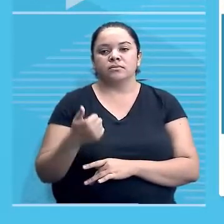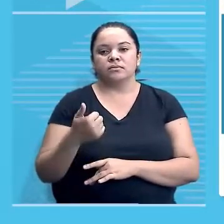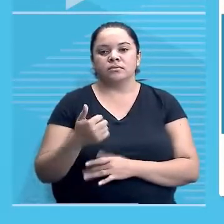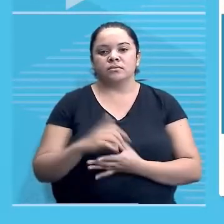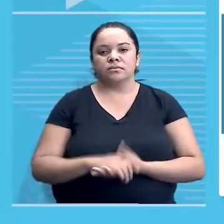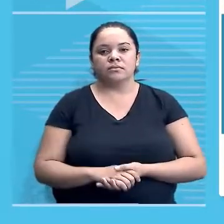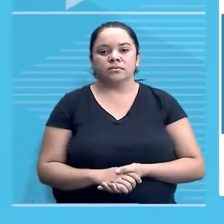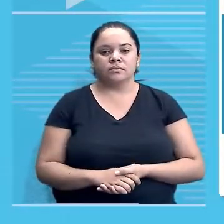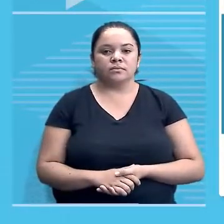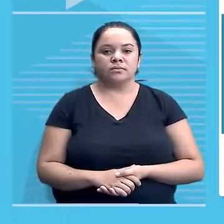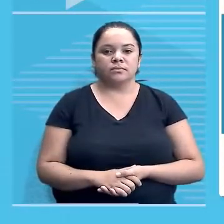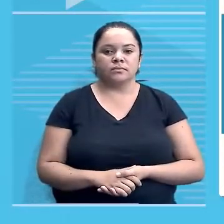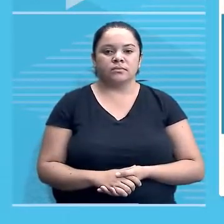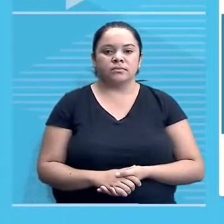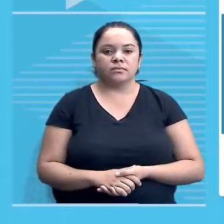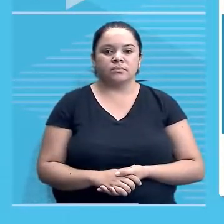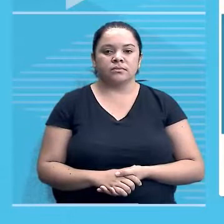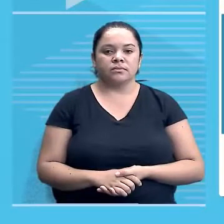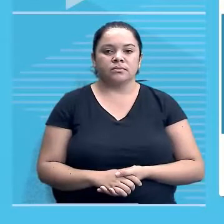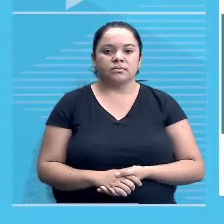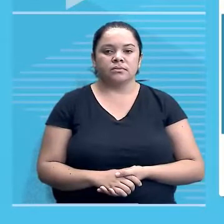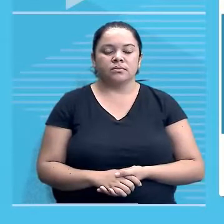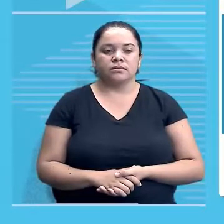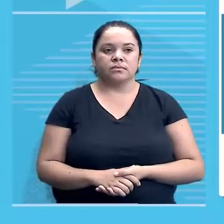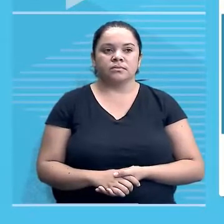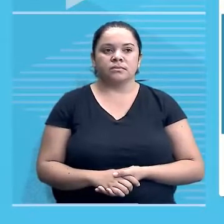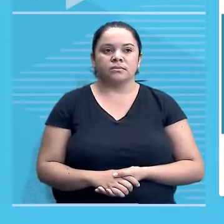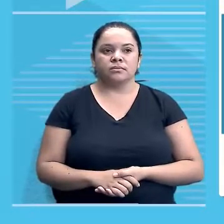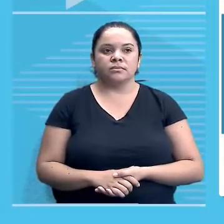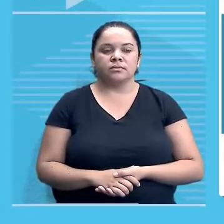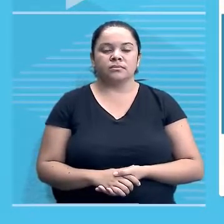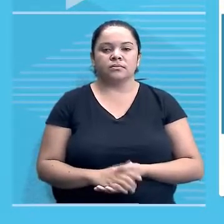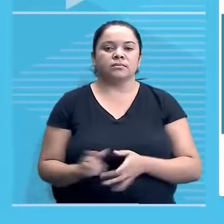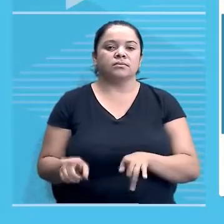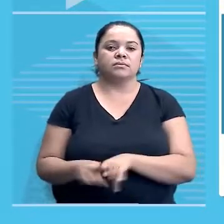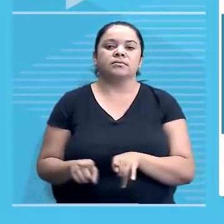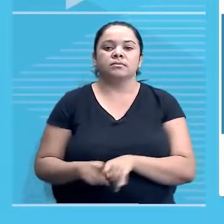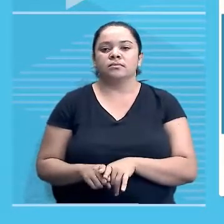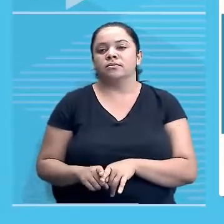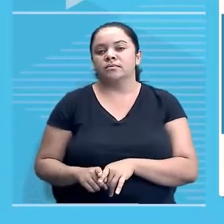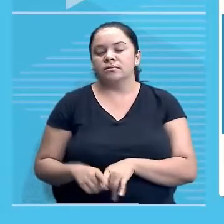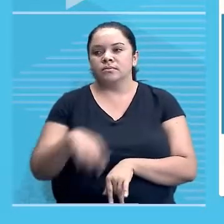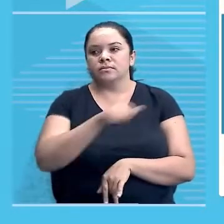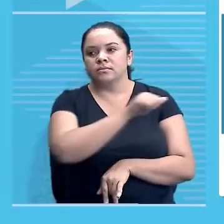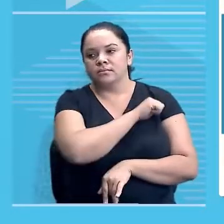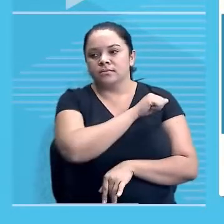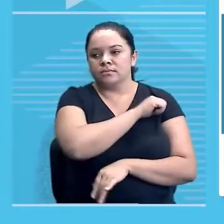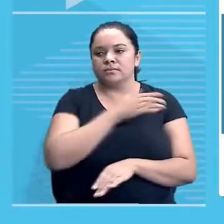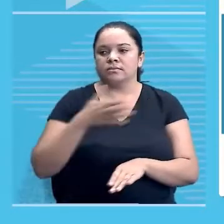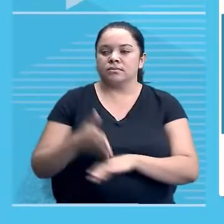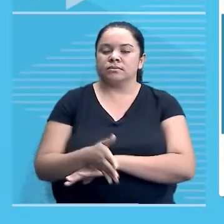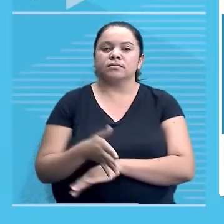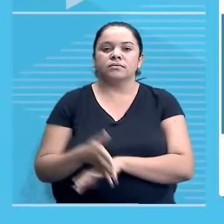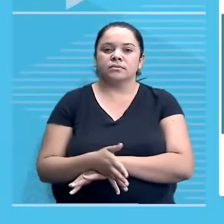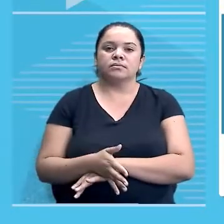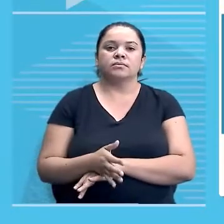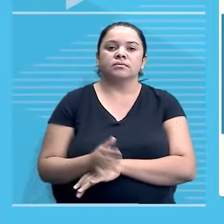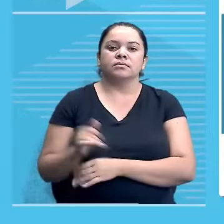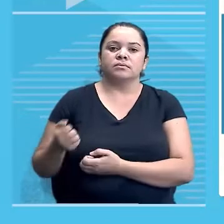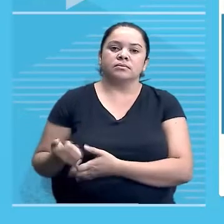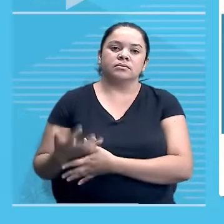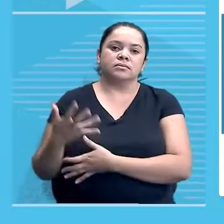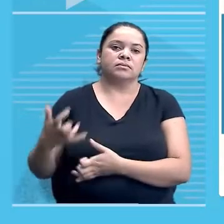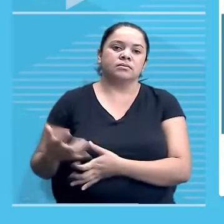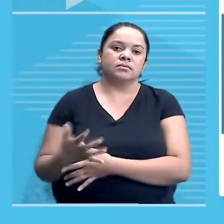IPTV. Ainda tem também a galerinha que nos acompanha pelo chat do YouTube. Galerinha que está